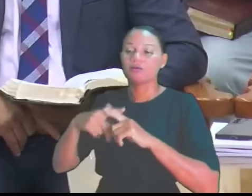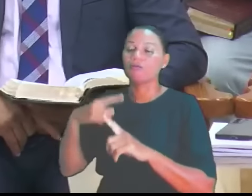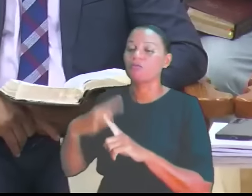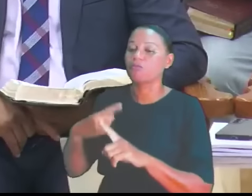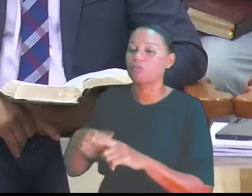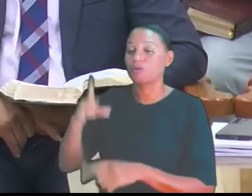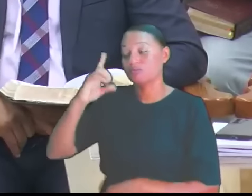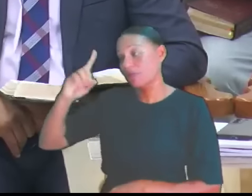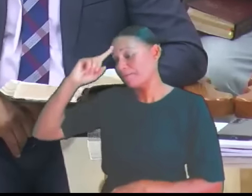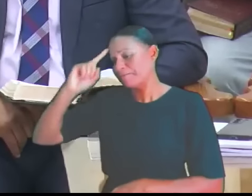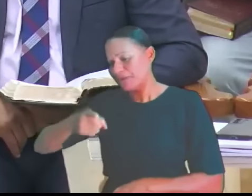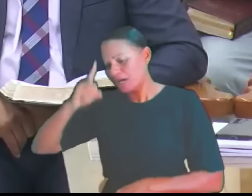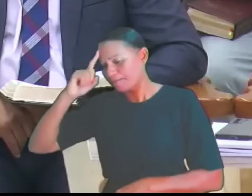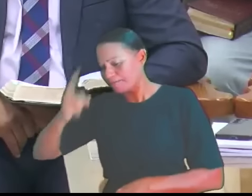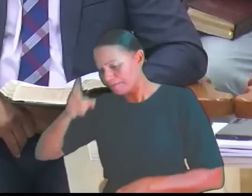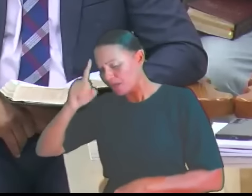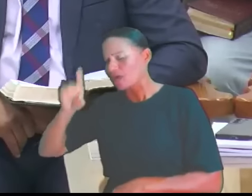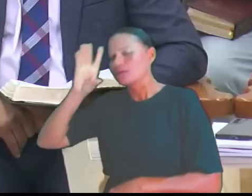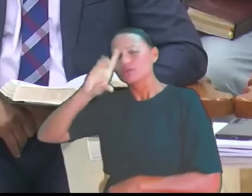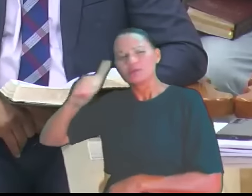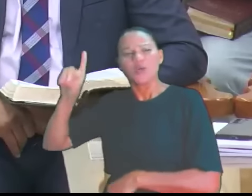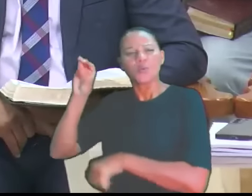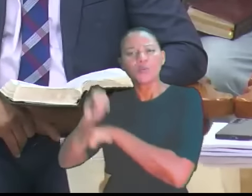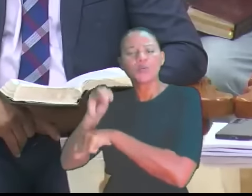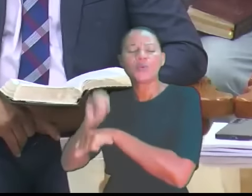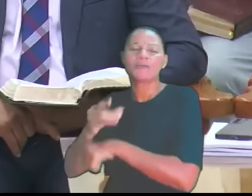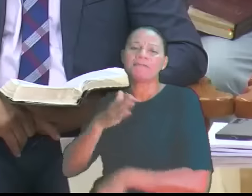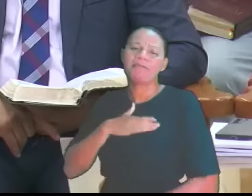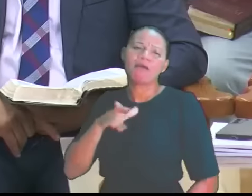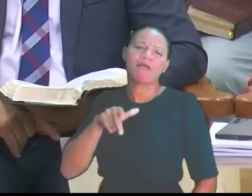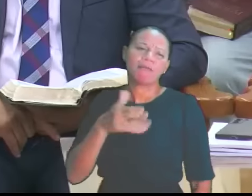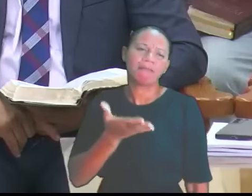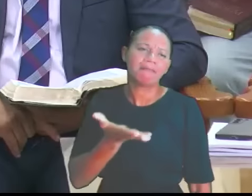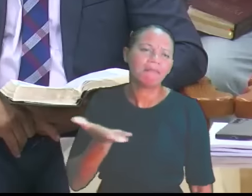quem manda, Deus é quem provê, meu irmão.